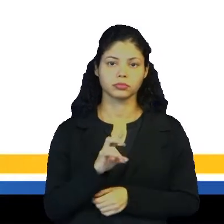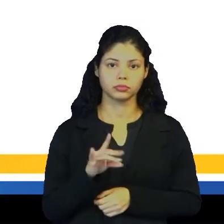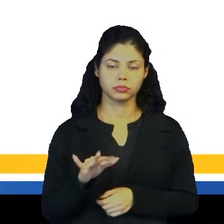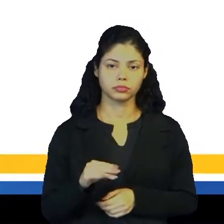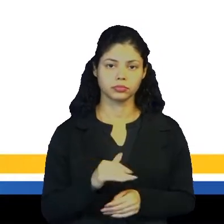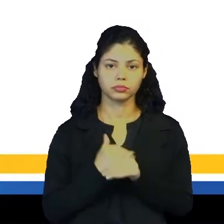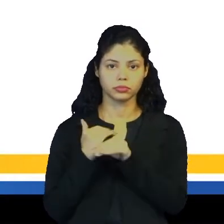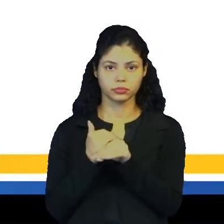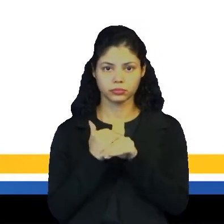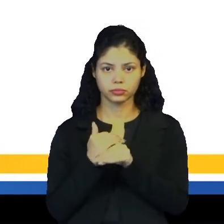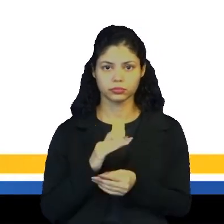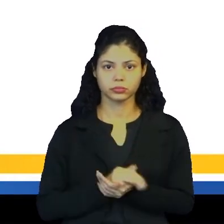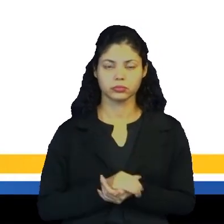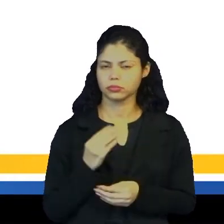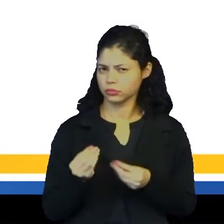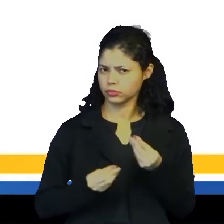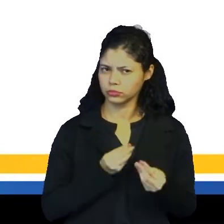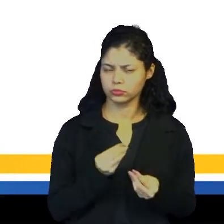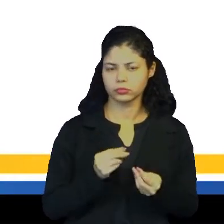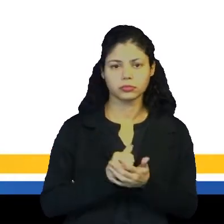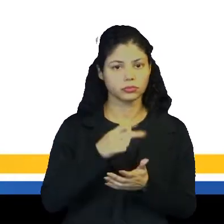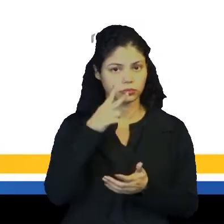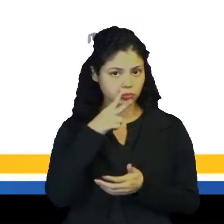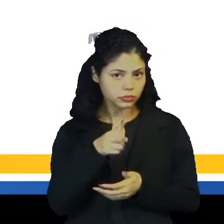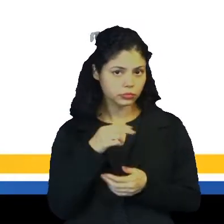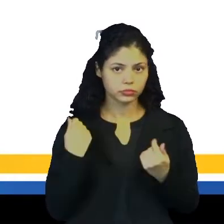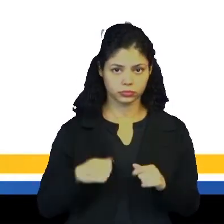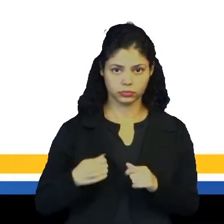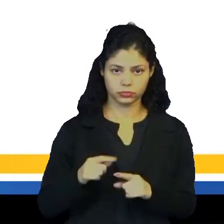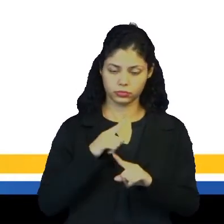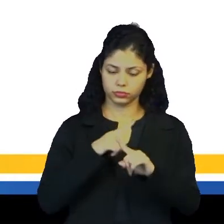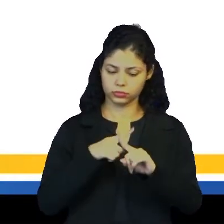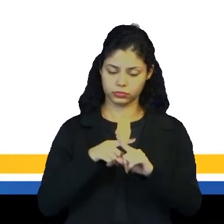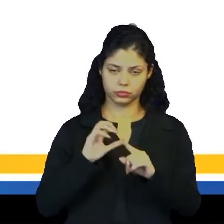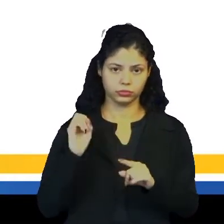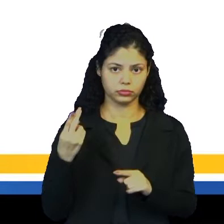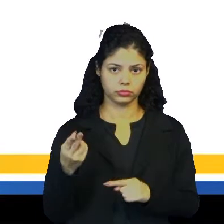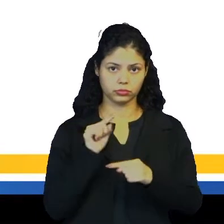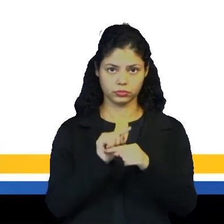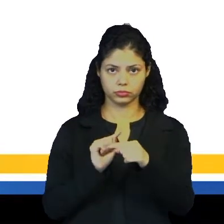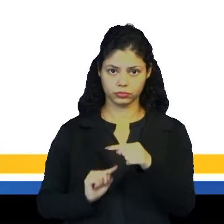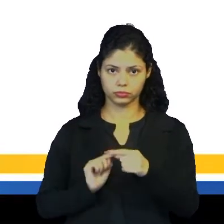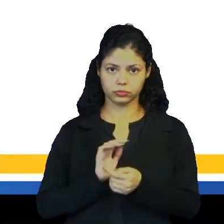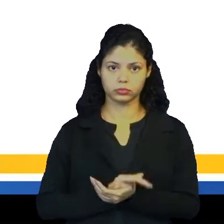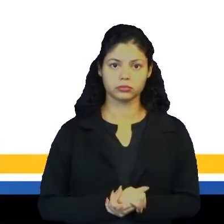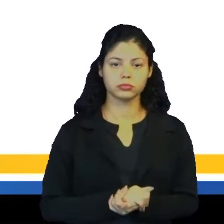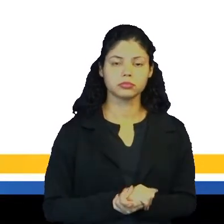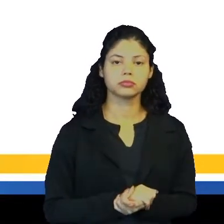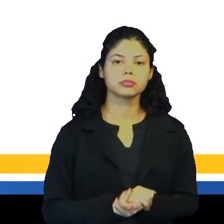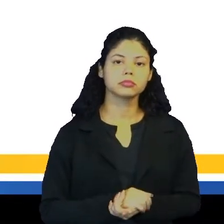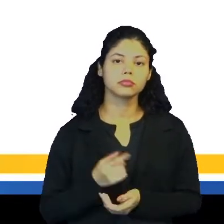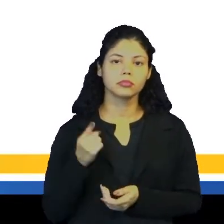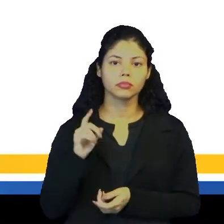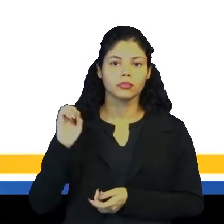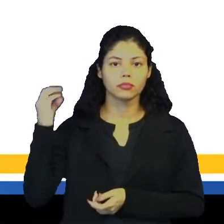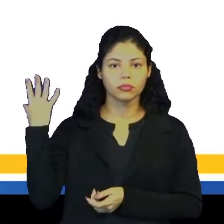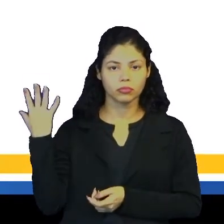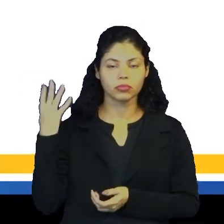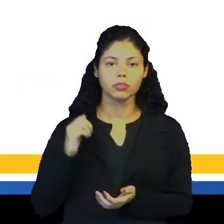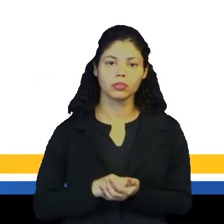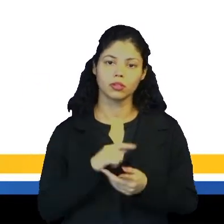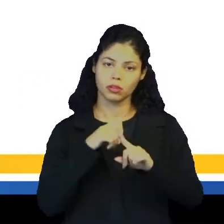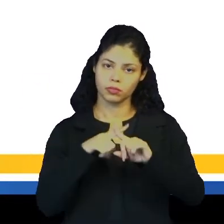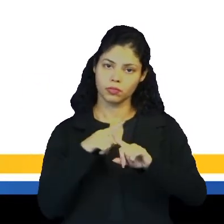denominadores exatamente iguais. Como? Você verifica se precisa multiplicar ou dividir. Nesse caso, nós